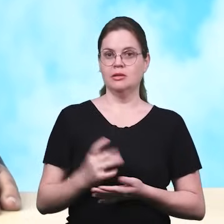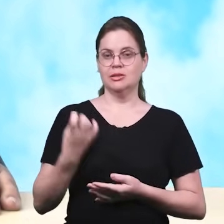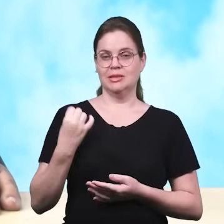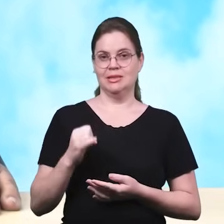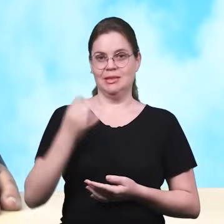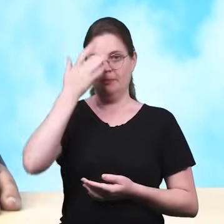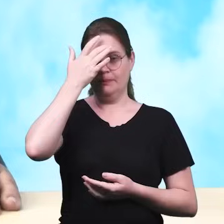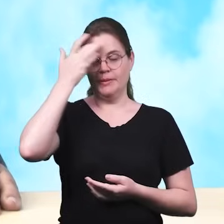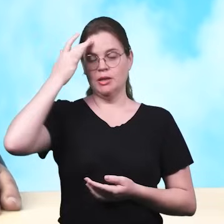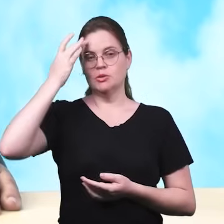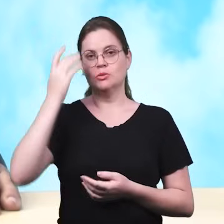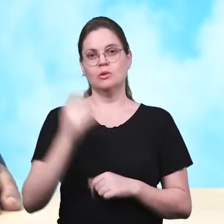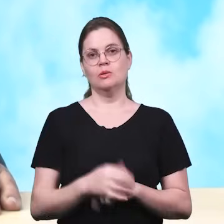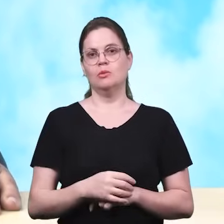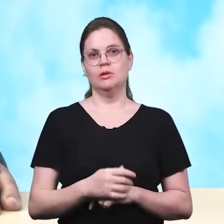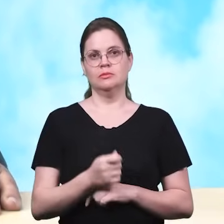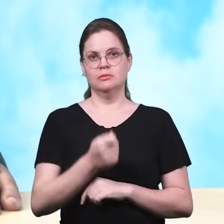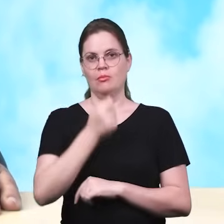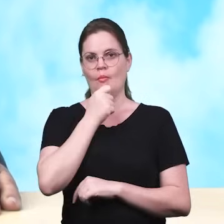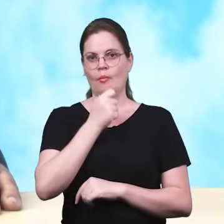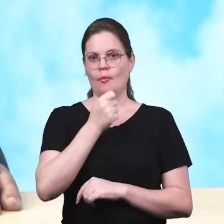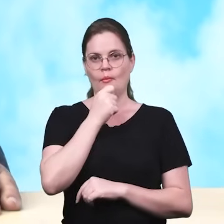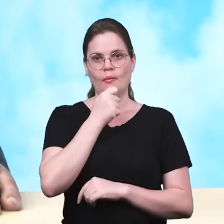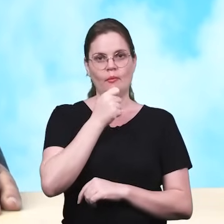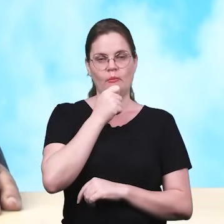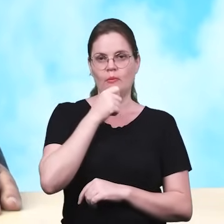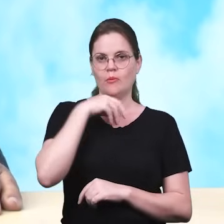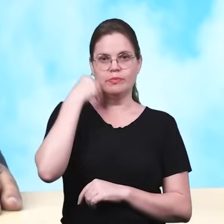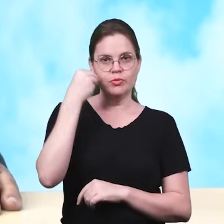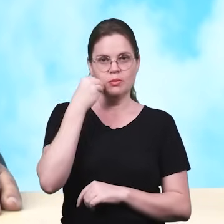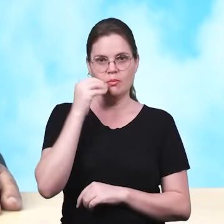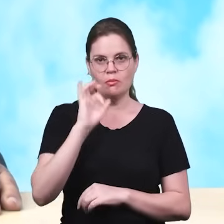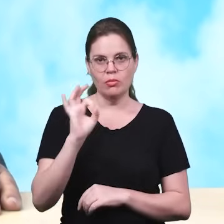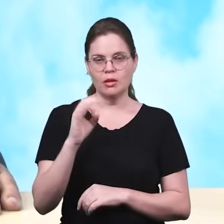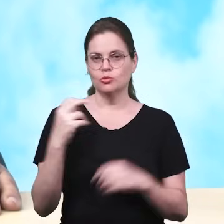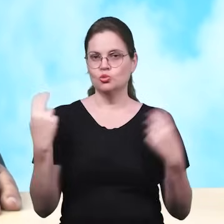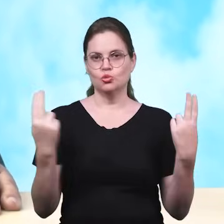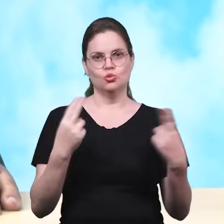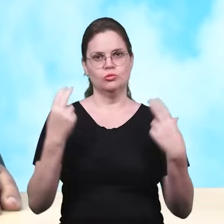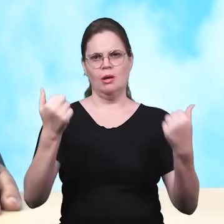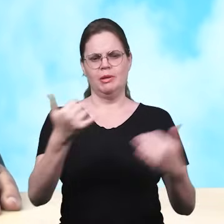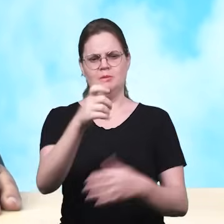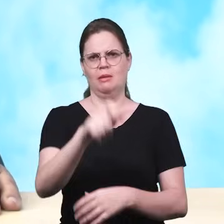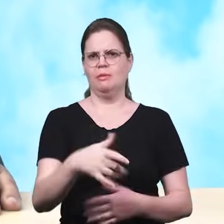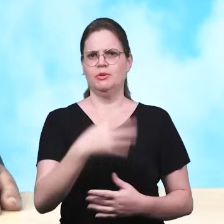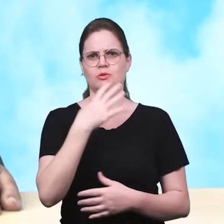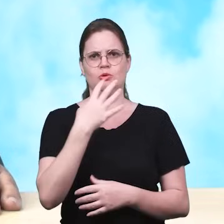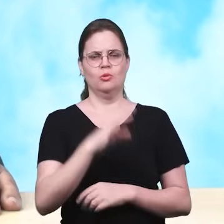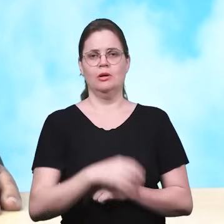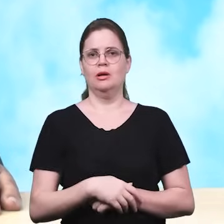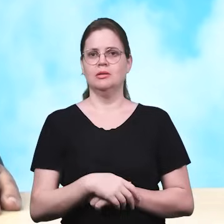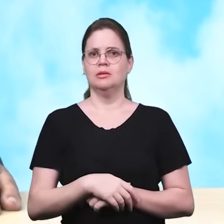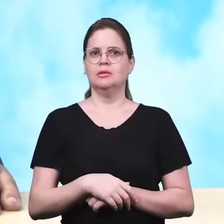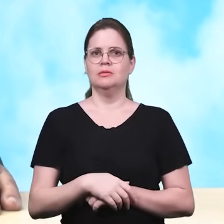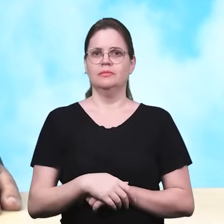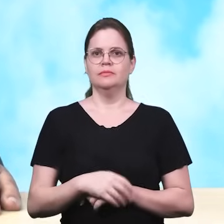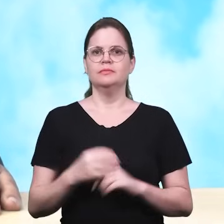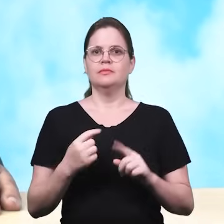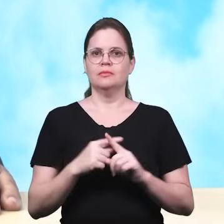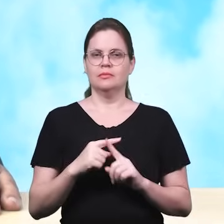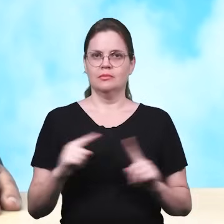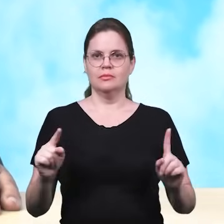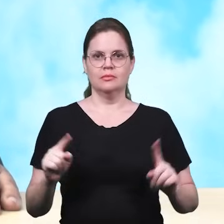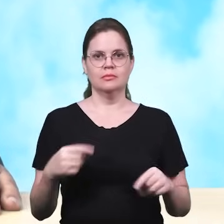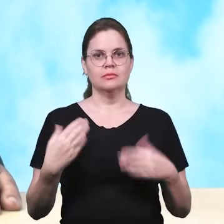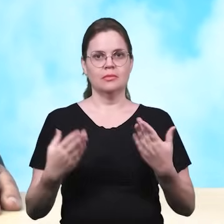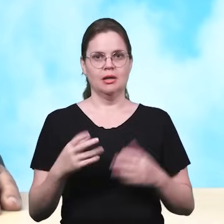conheceu, você não consegue explicar o que é isso. Moisés explicou para o povo. Moisés tinha